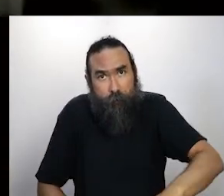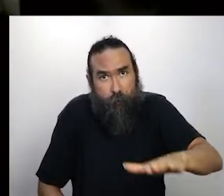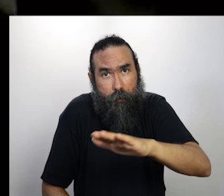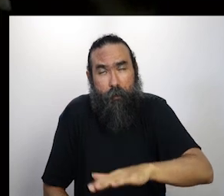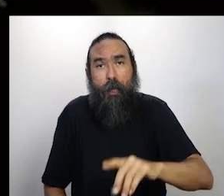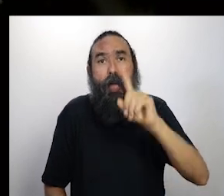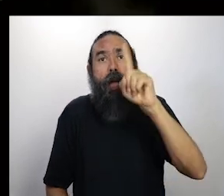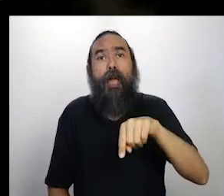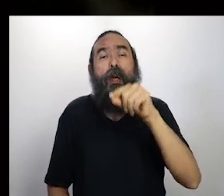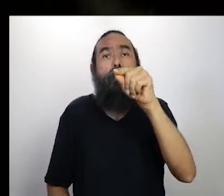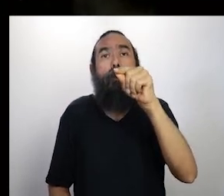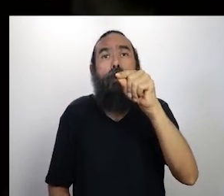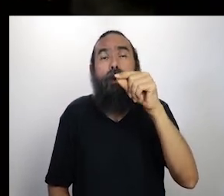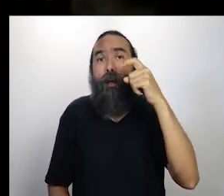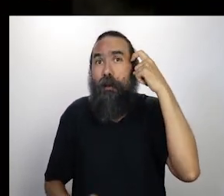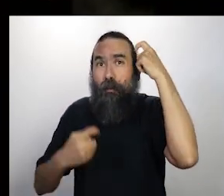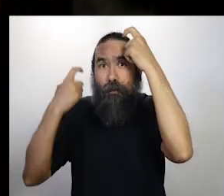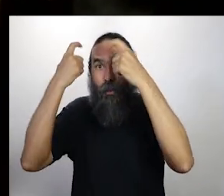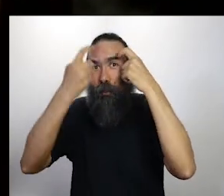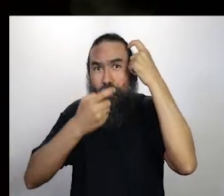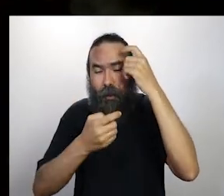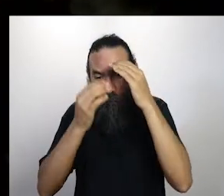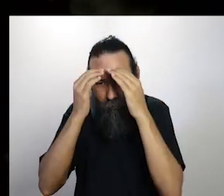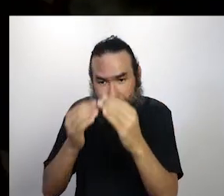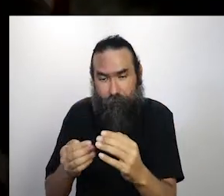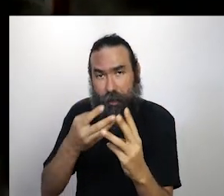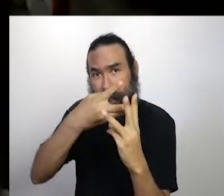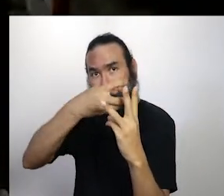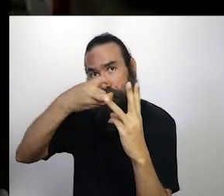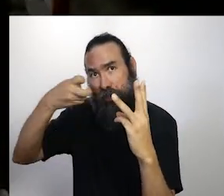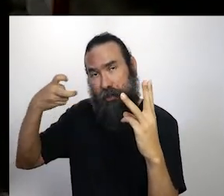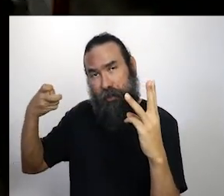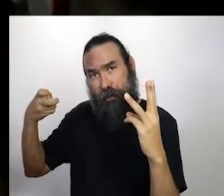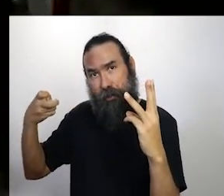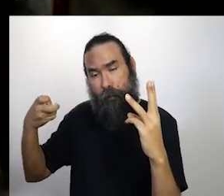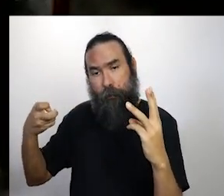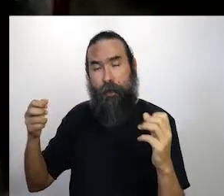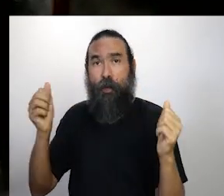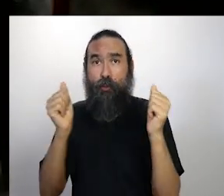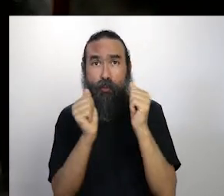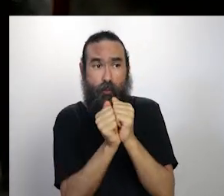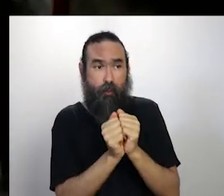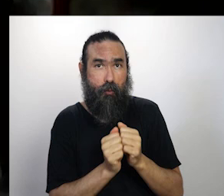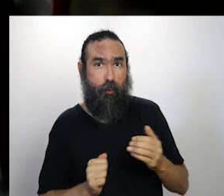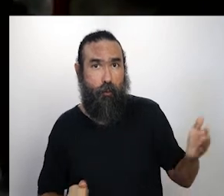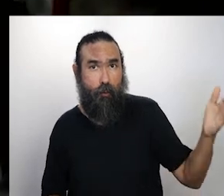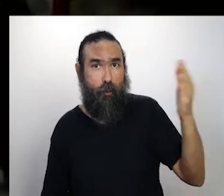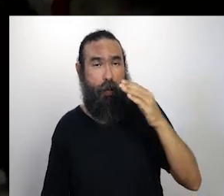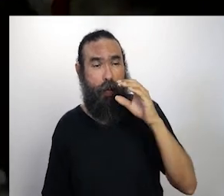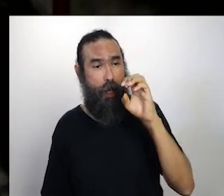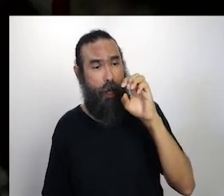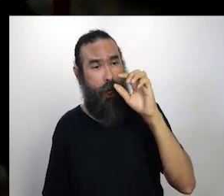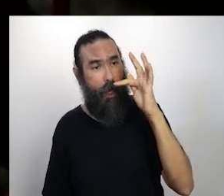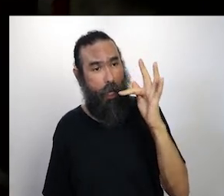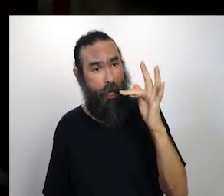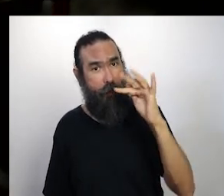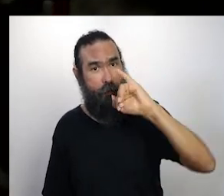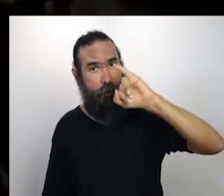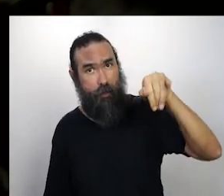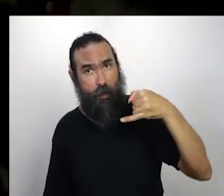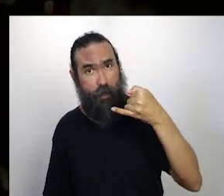indígena. E em parceria com a UFJF e com o Núcleo